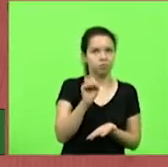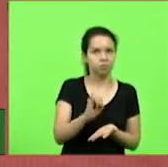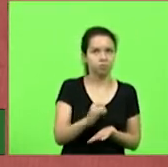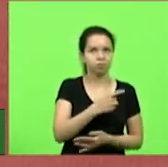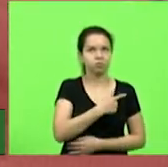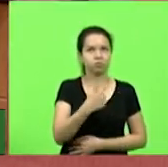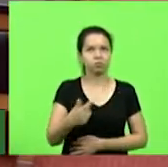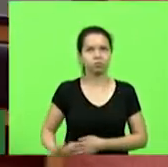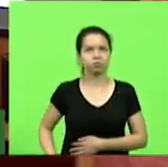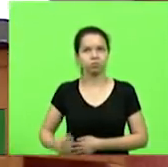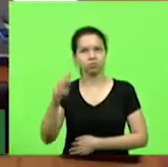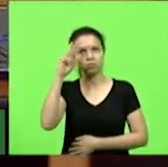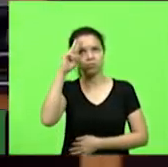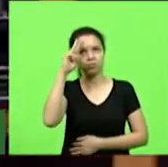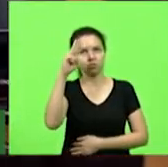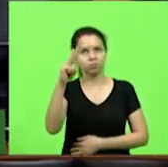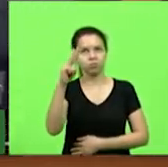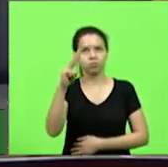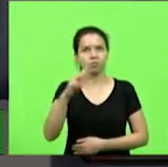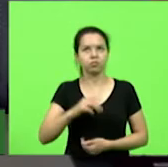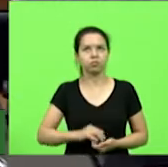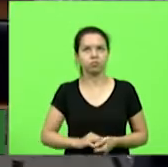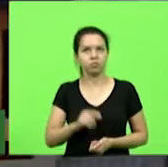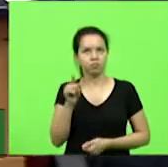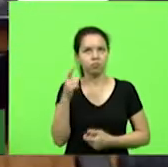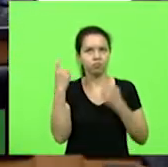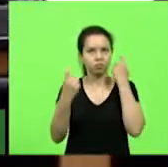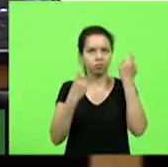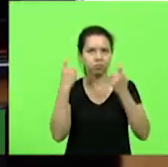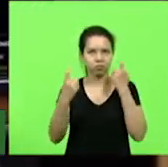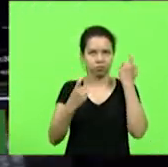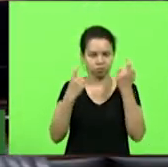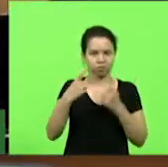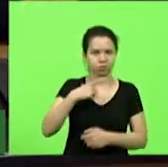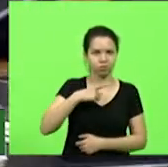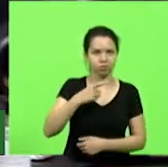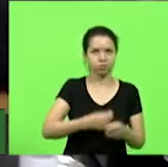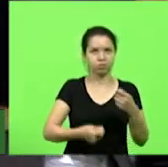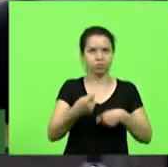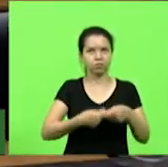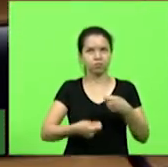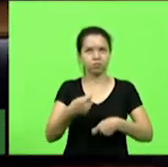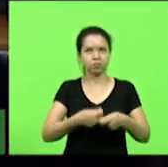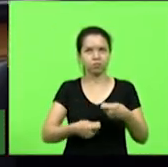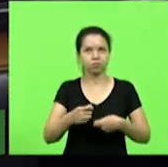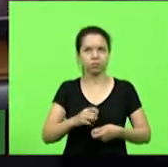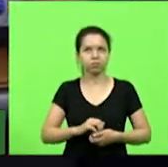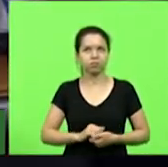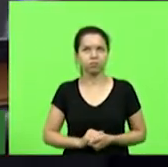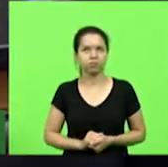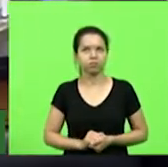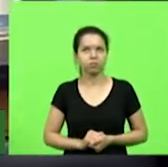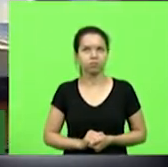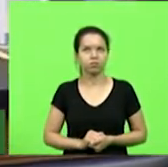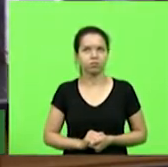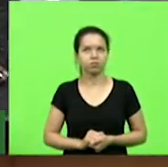o governador Moisés, ele está preocupado com a economia. Será